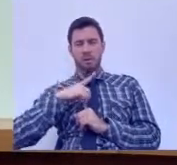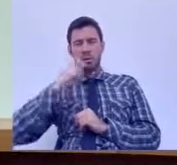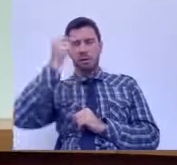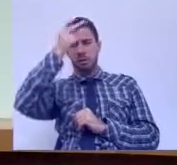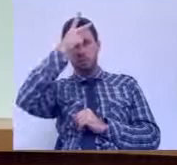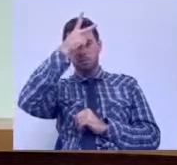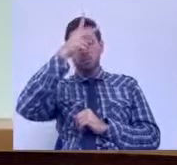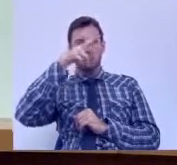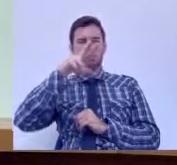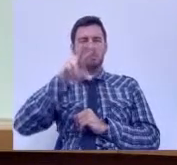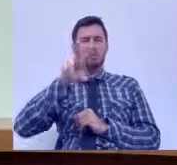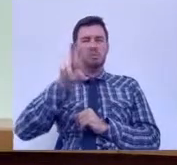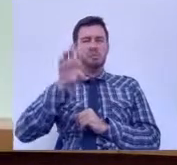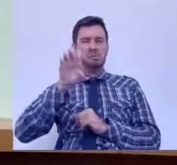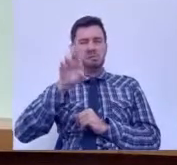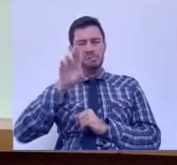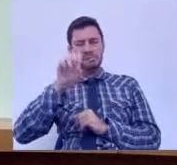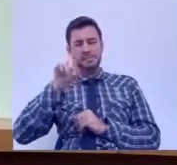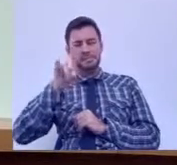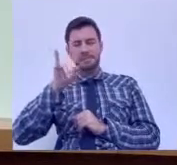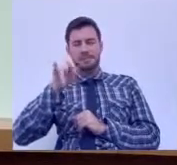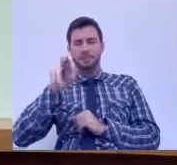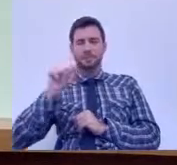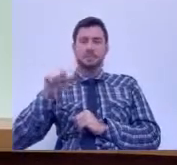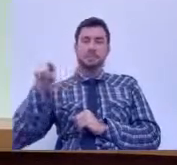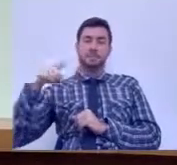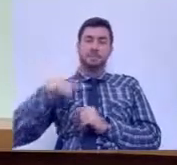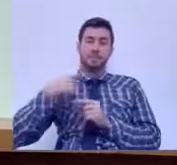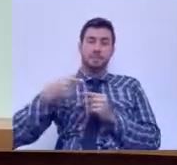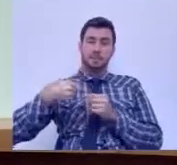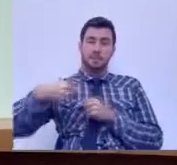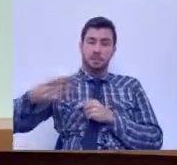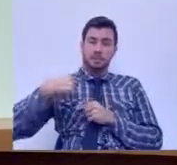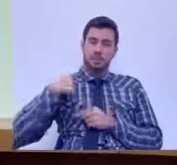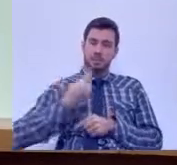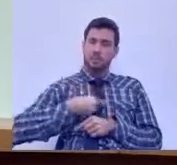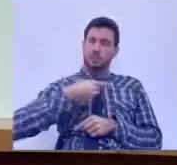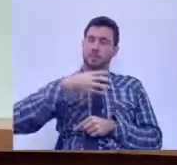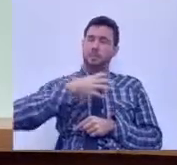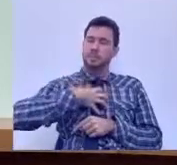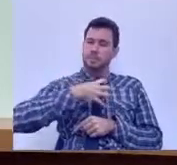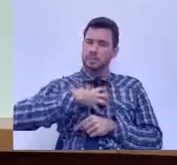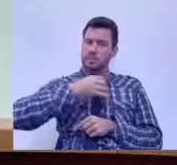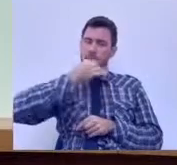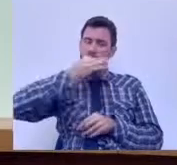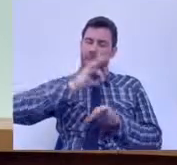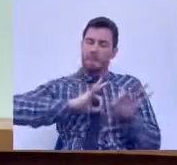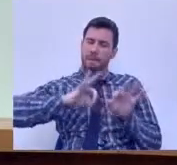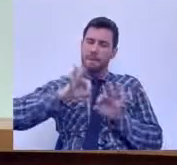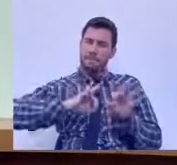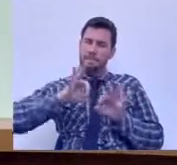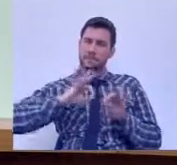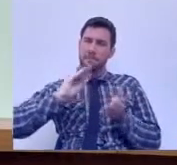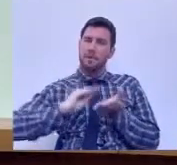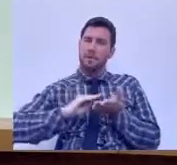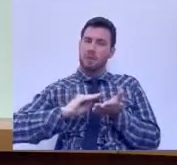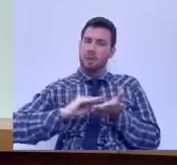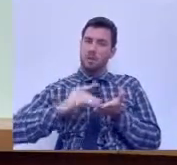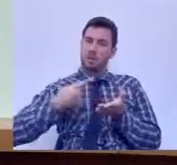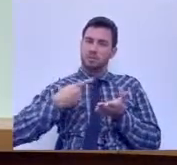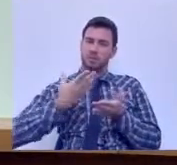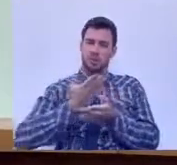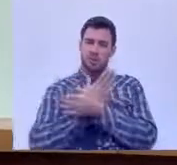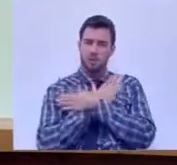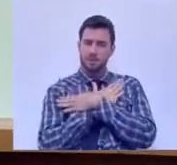Erundina. E durante todo esse período, nós sentimos a desorganização, senhores, do serviço funerário